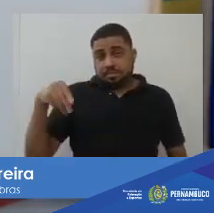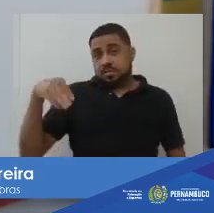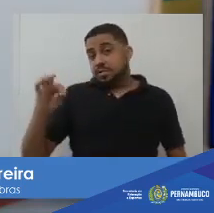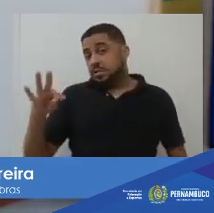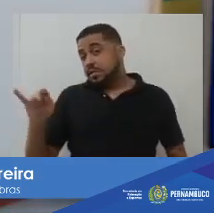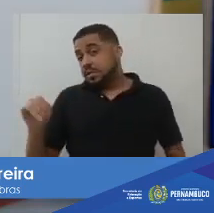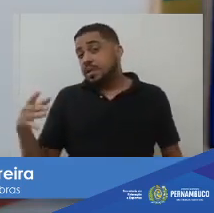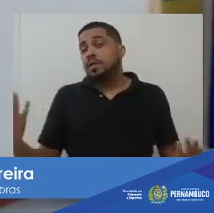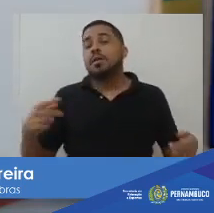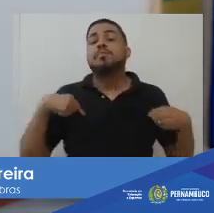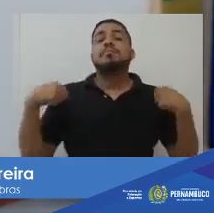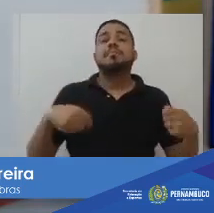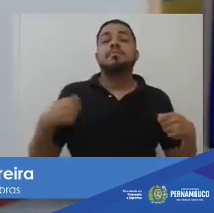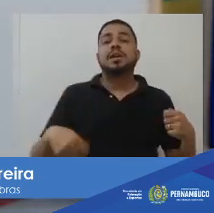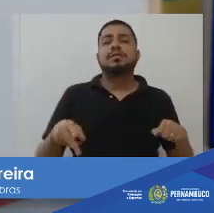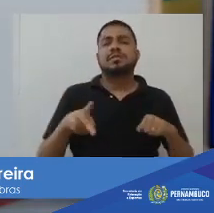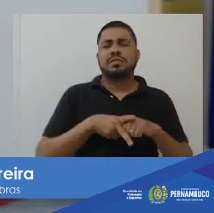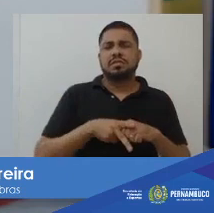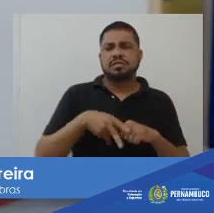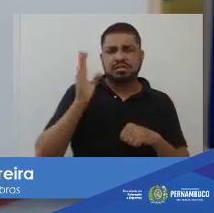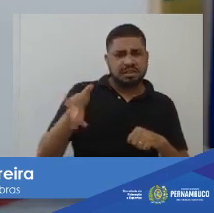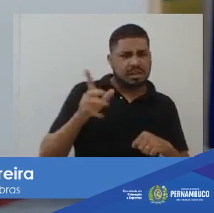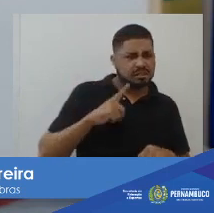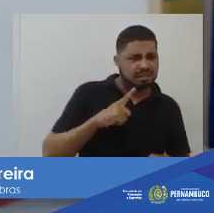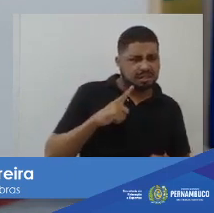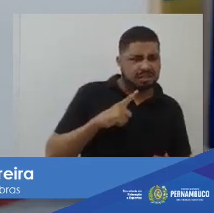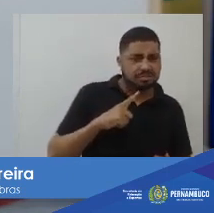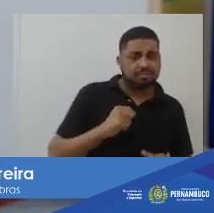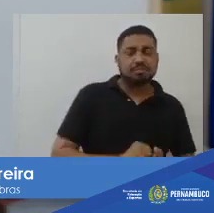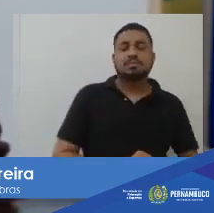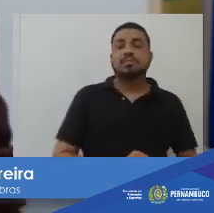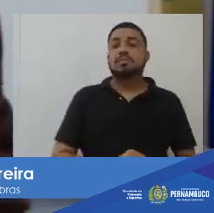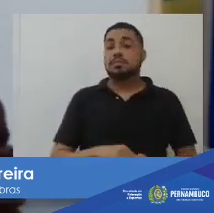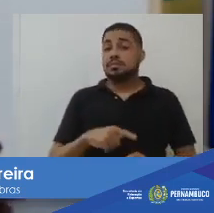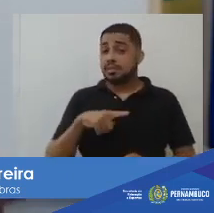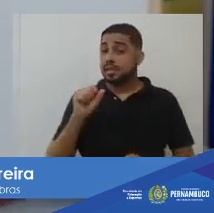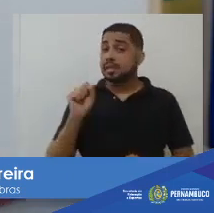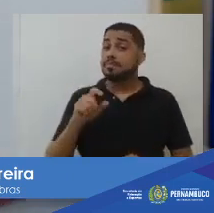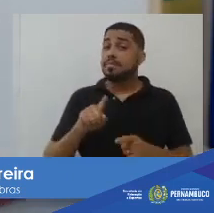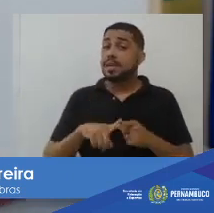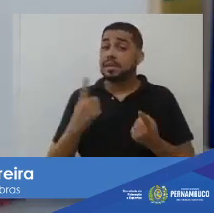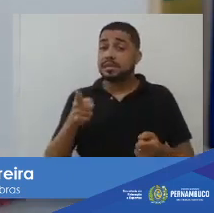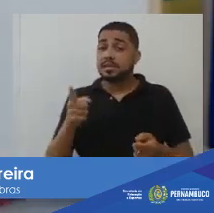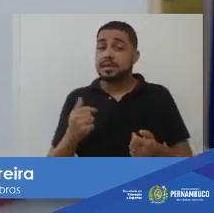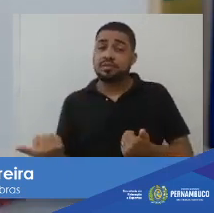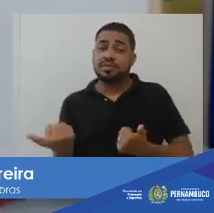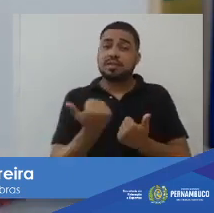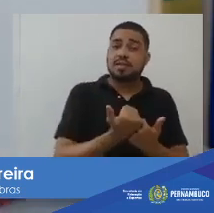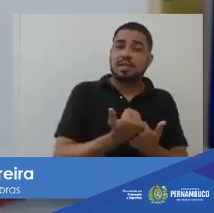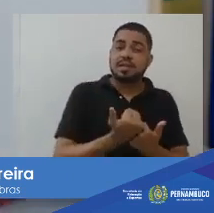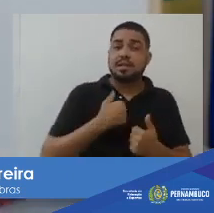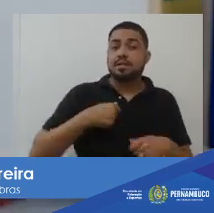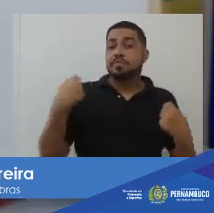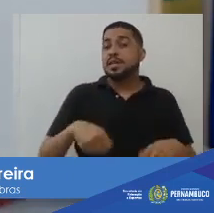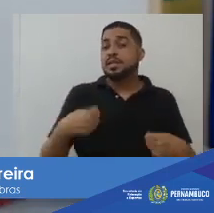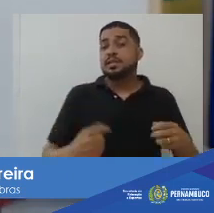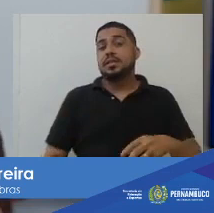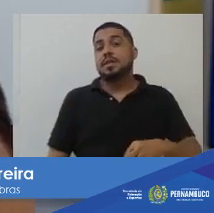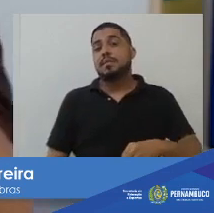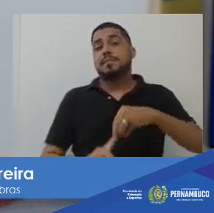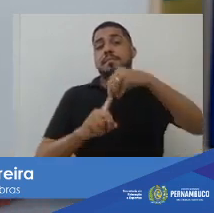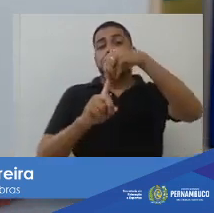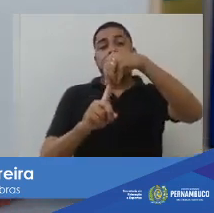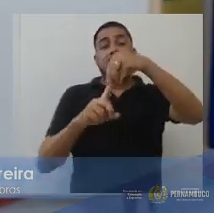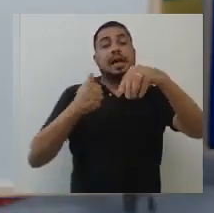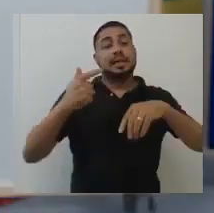preciso do quê? Do verbo. Rafael, não já tem um verbo ali? Sim, tem um verbo, mas tem um verbo auxiliar. Eu preciso agora do verbo principal, da minha ação, da